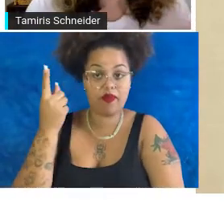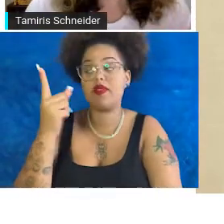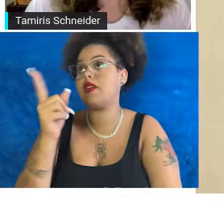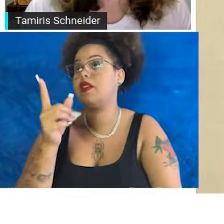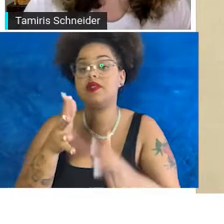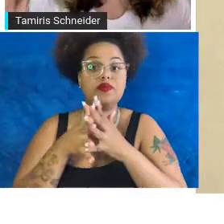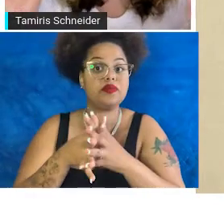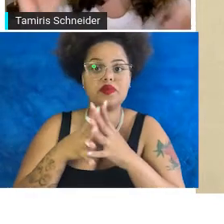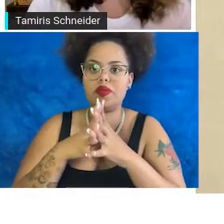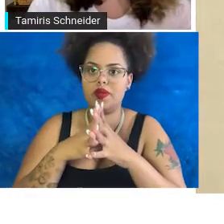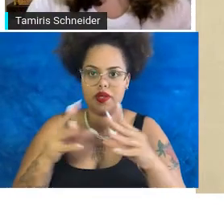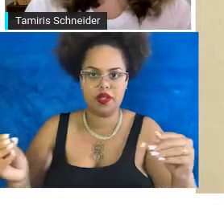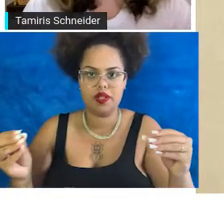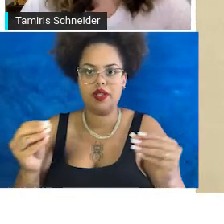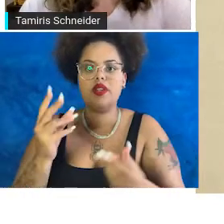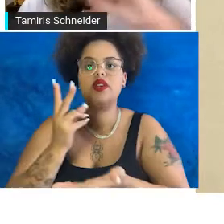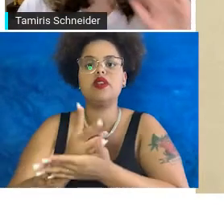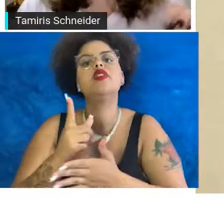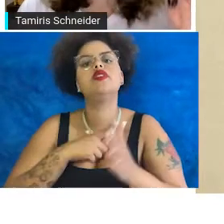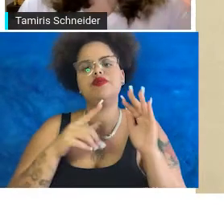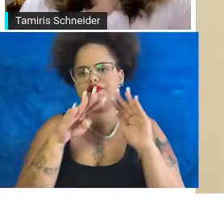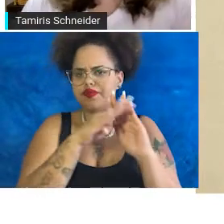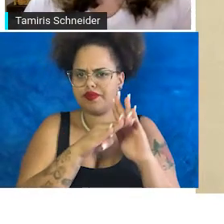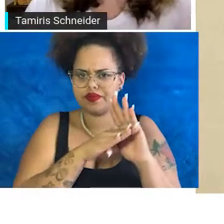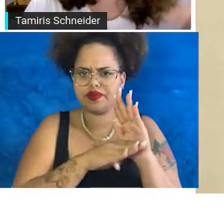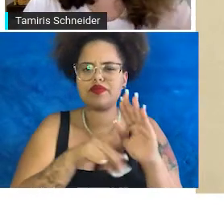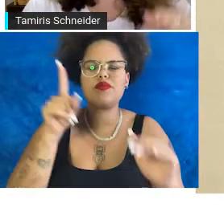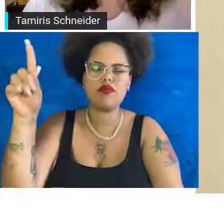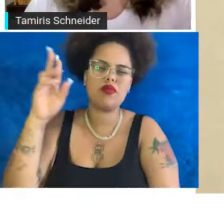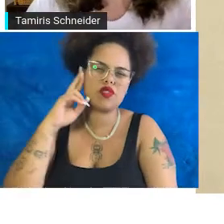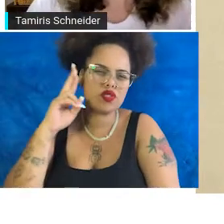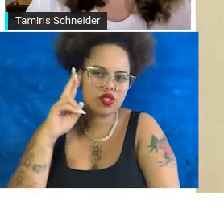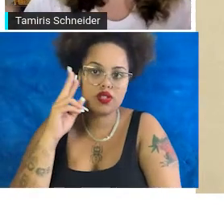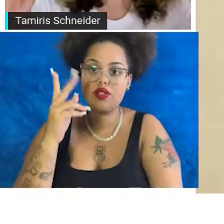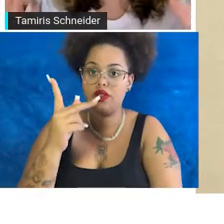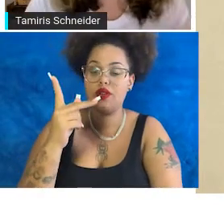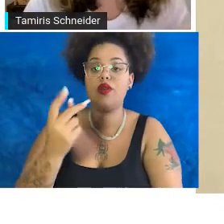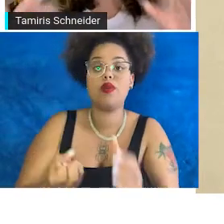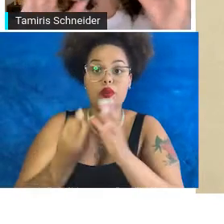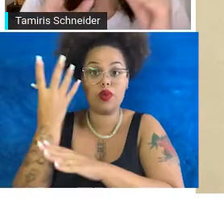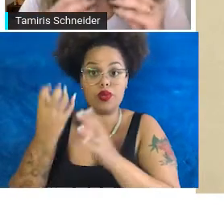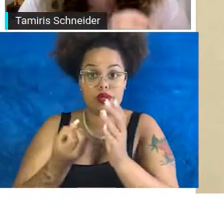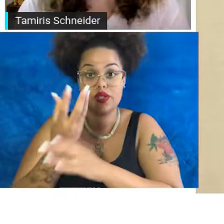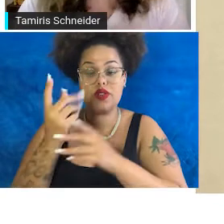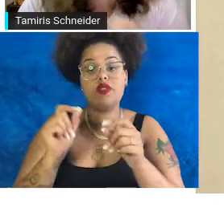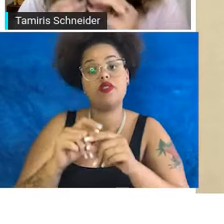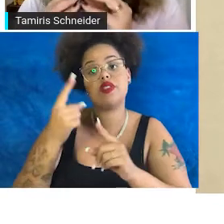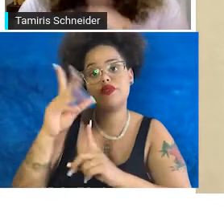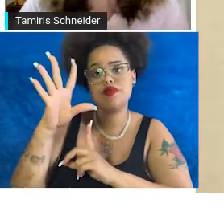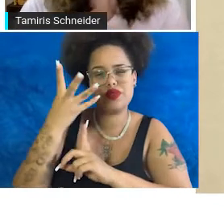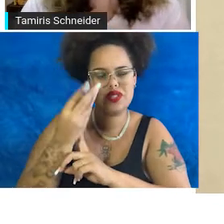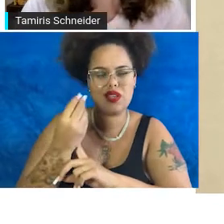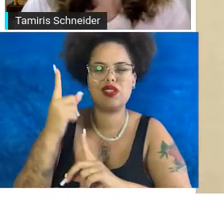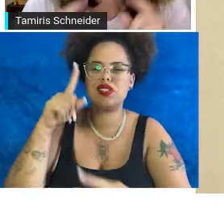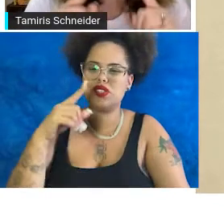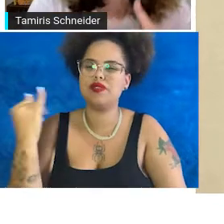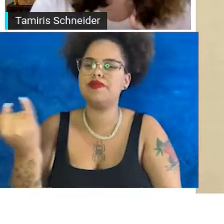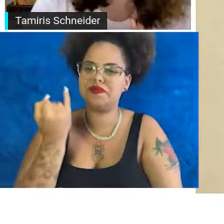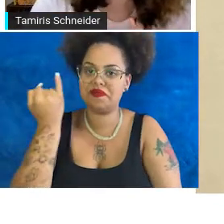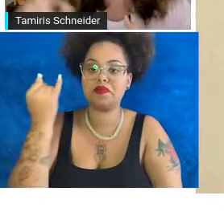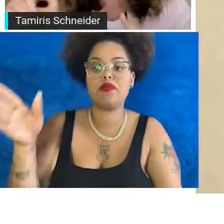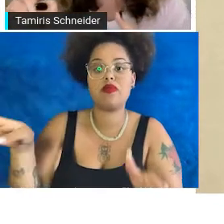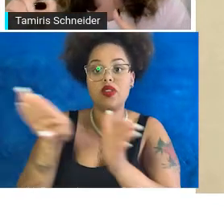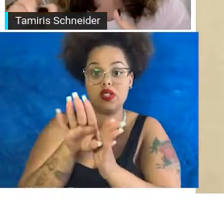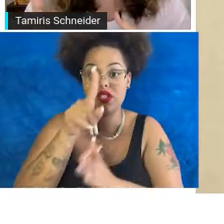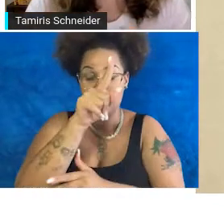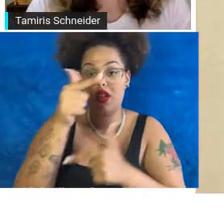se perca. Mesmo que tenha o cronograma lá da direção, lá da produção, faça um cronograma de arte, é essencial. Para quando você